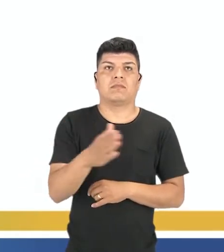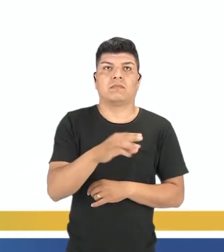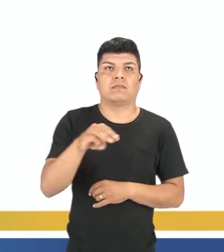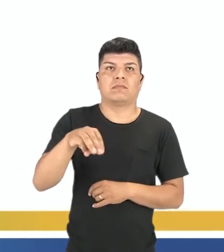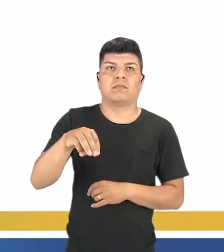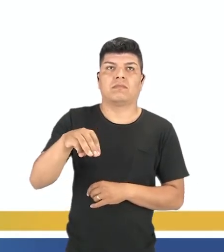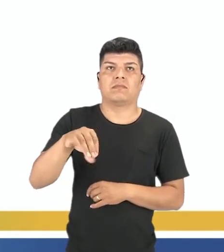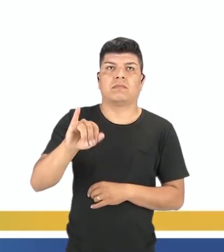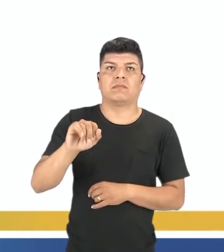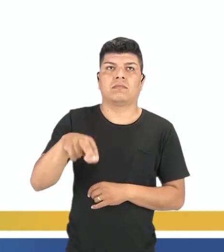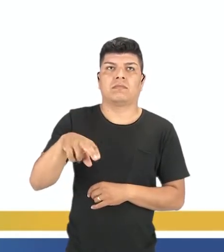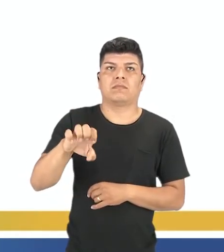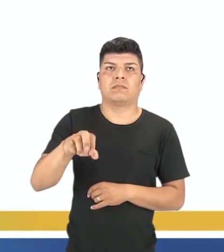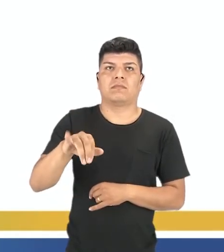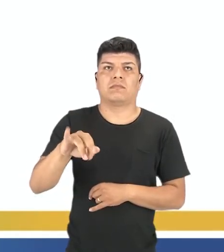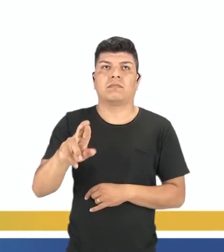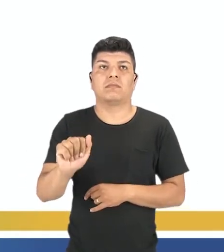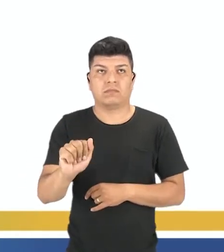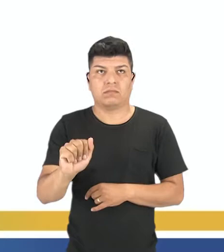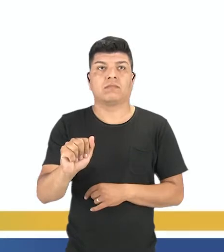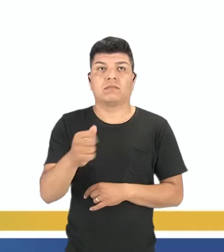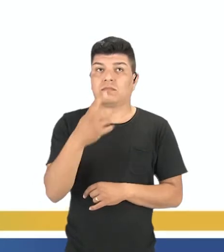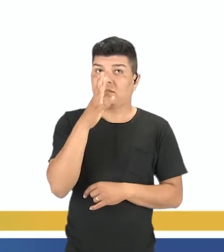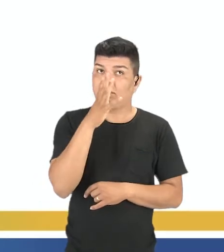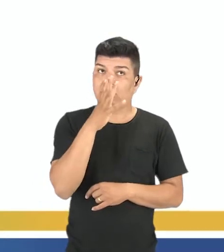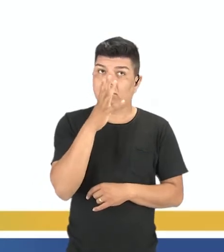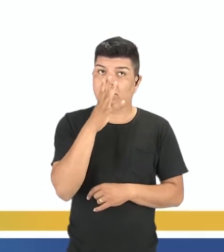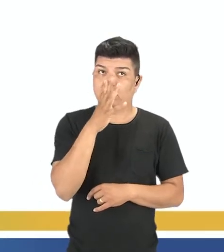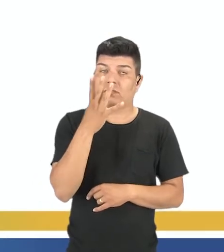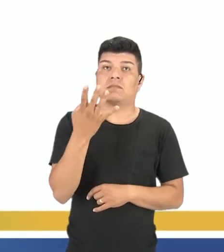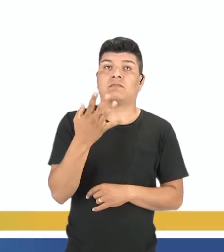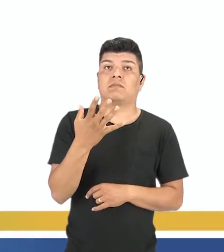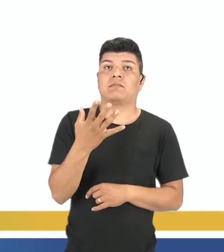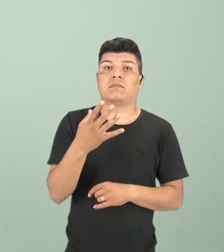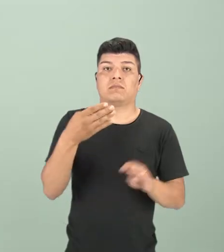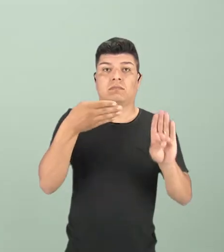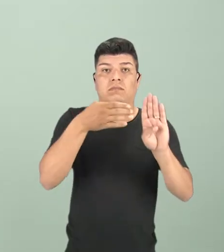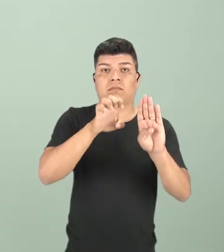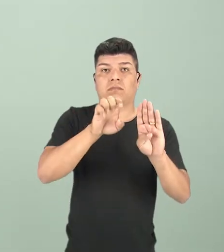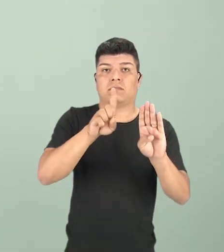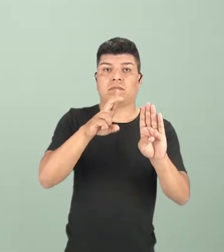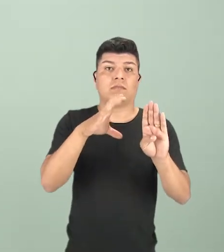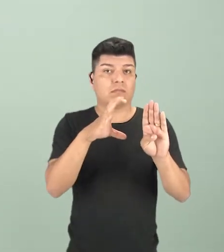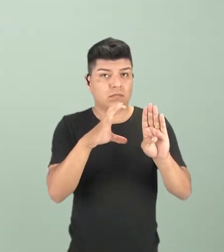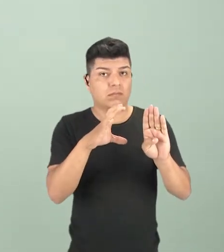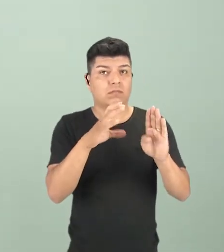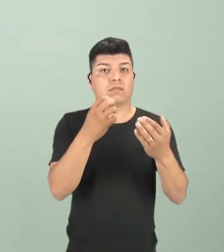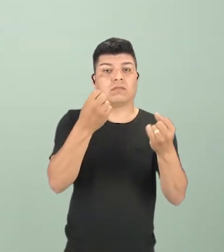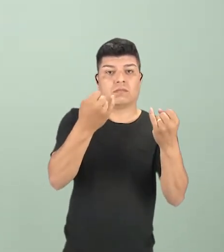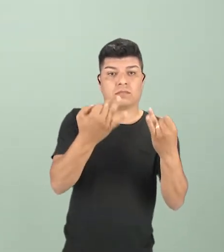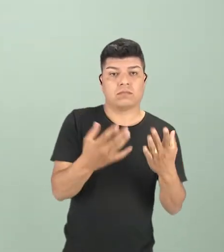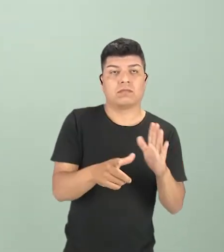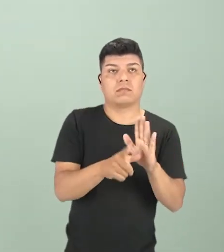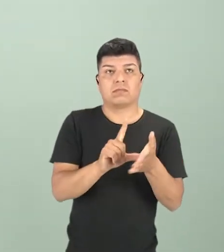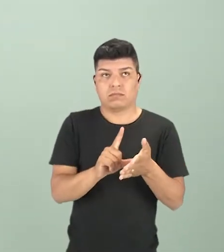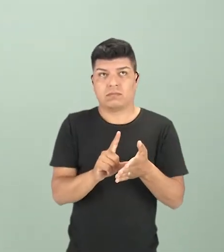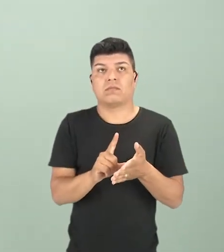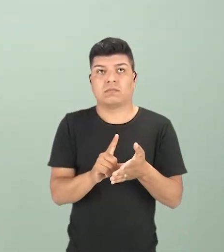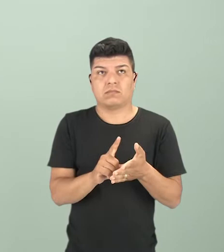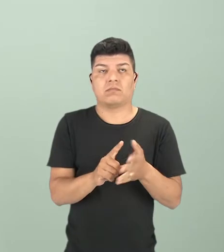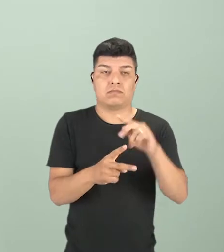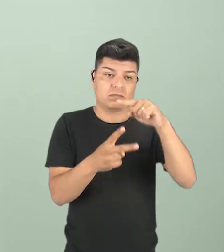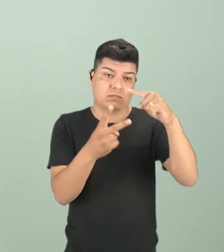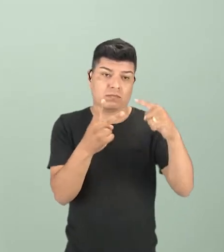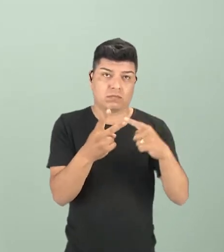importantes que você pode estar assistindo na plataforma Eduque as aulas anteriores que falam aí justamente de Confidência Mineira